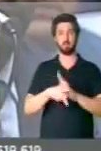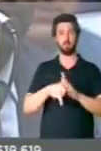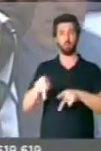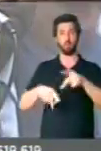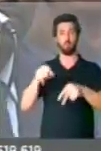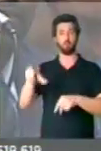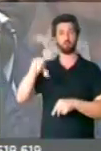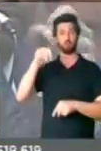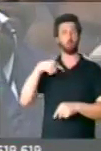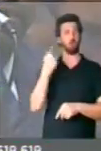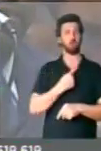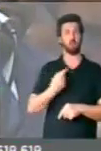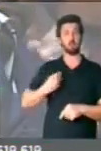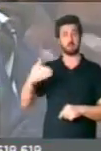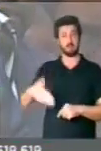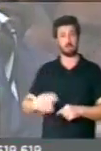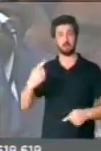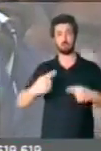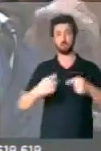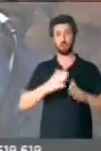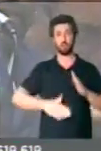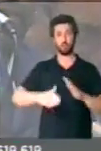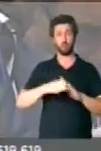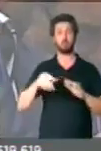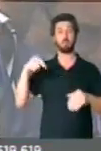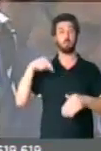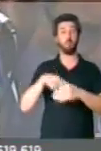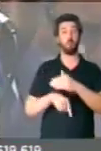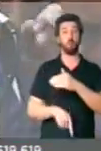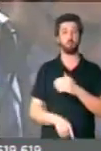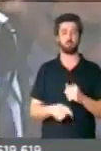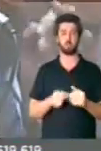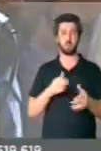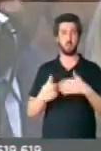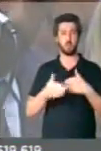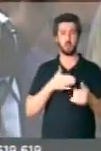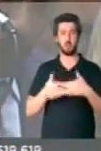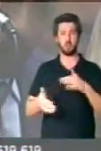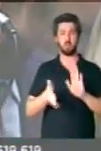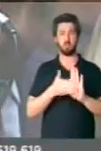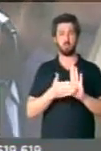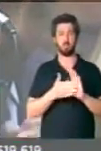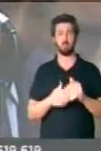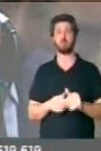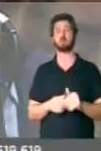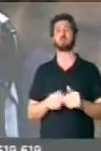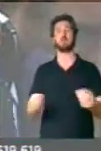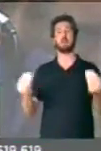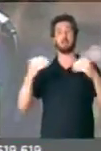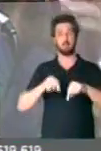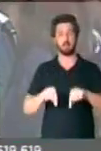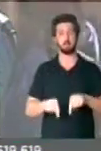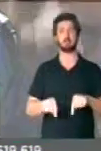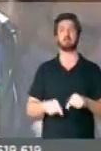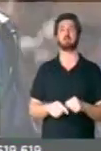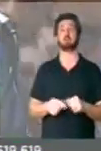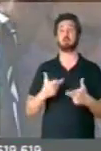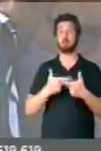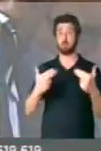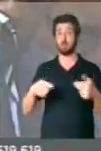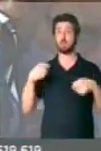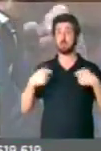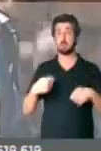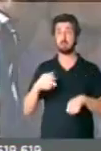povo brasileiro, de discutir plenamente e em profundidade qualquer medida submetida a esta casa. Há coisas